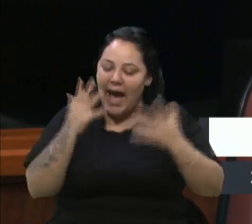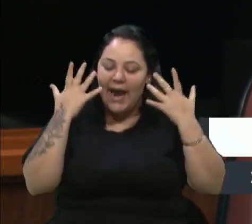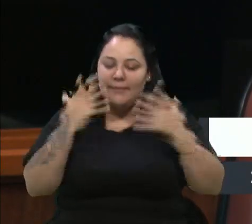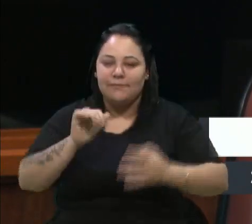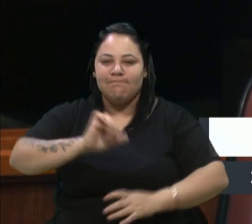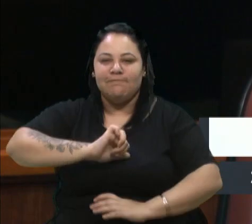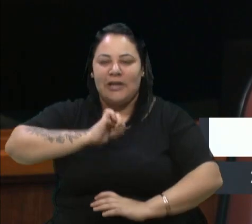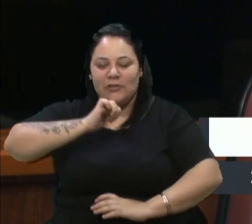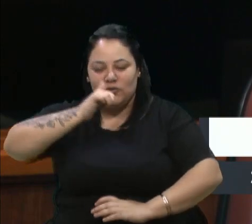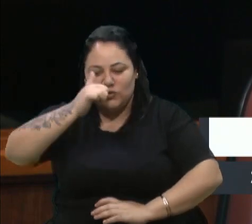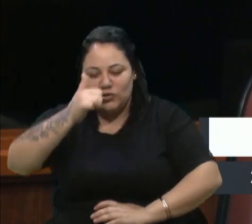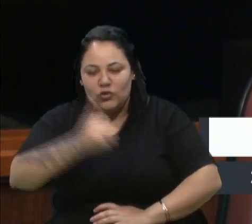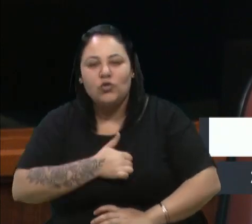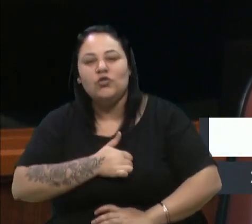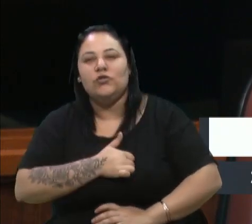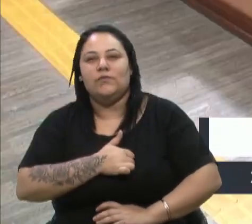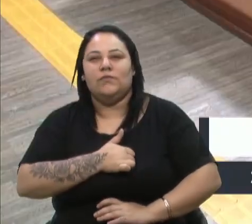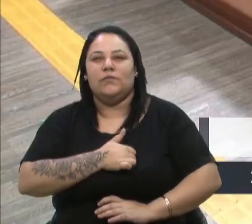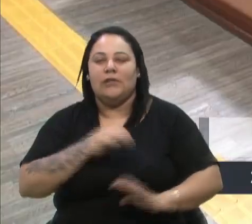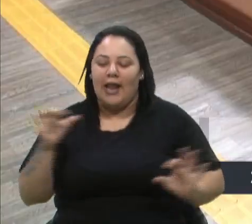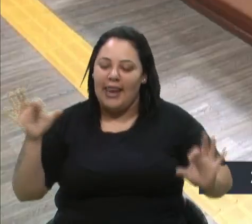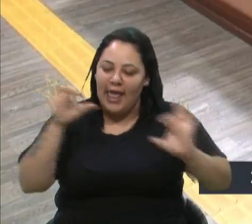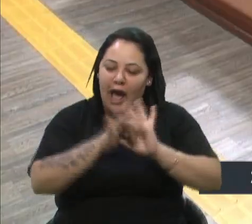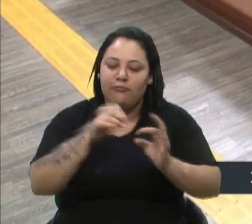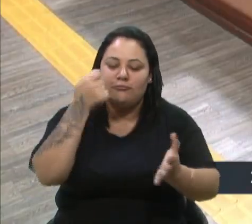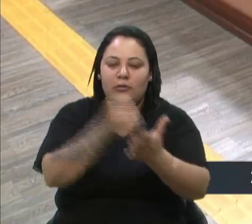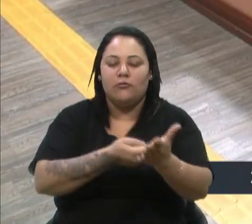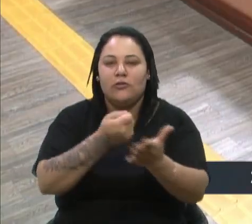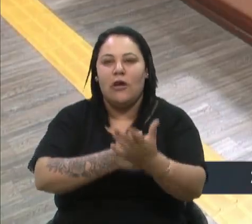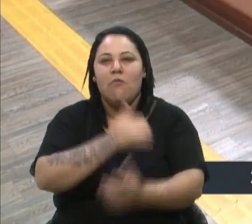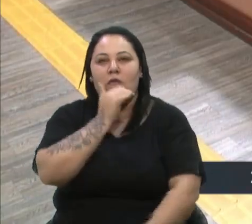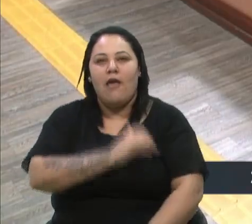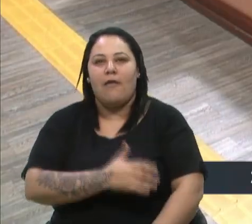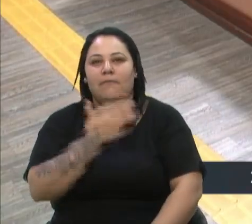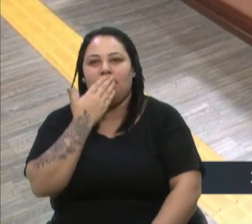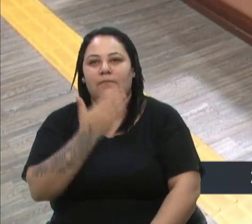a essa nossa luta. Peço a palavra. Obrigado. Estela